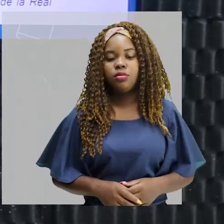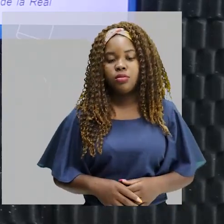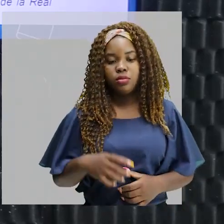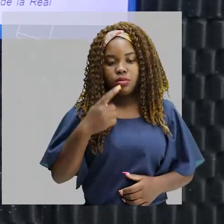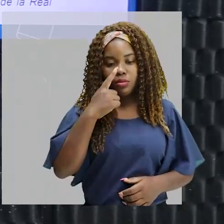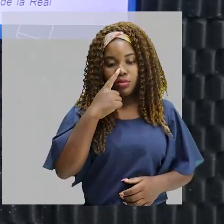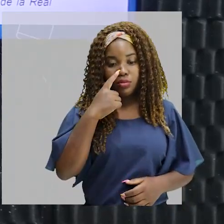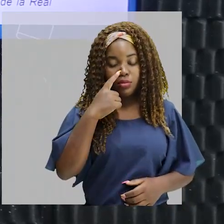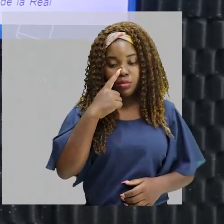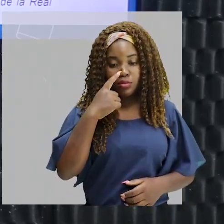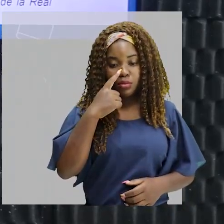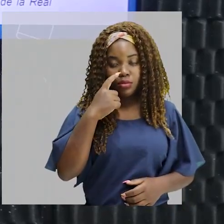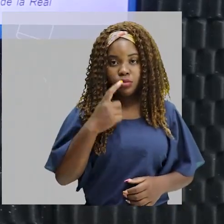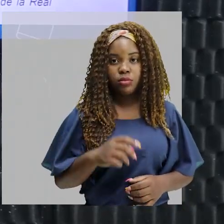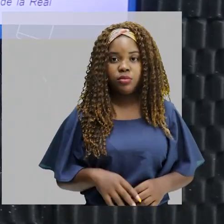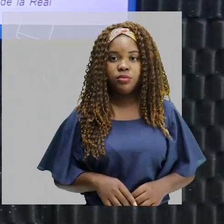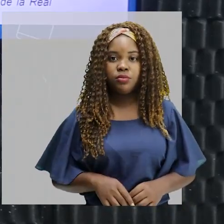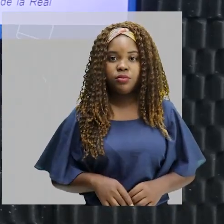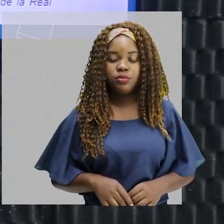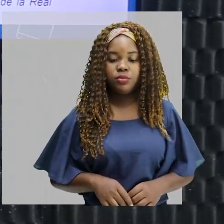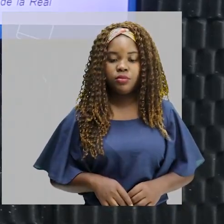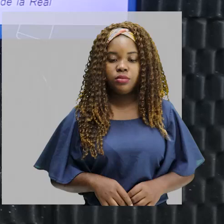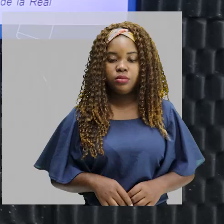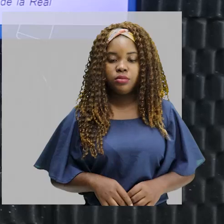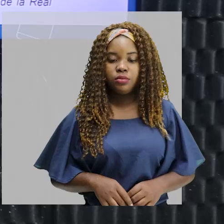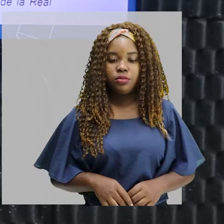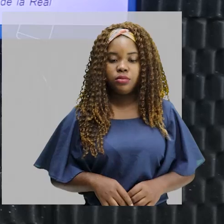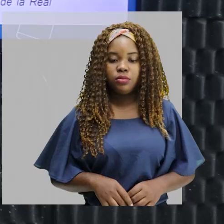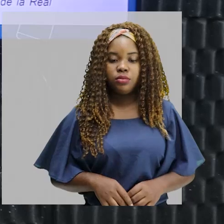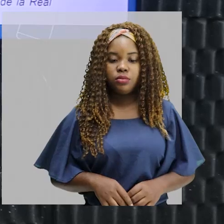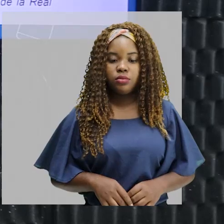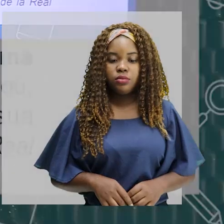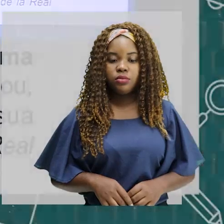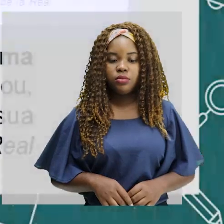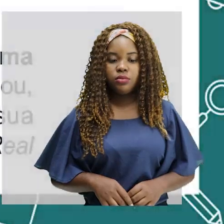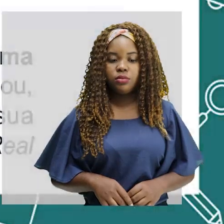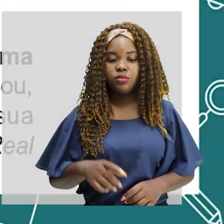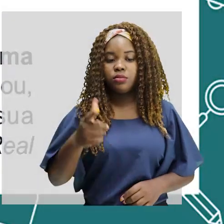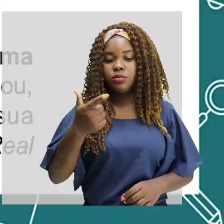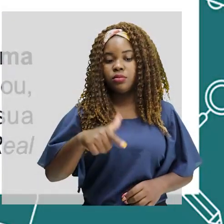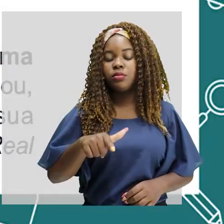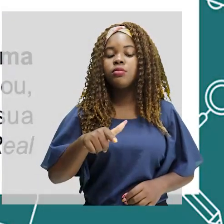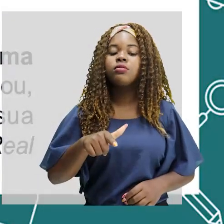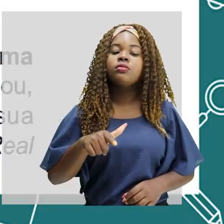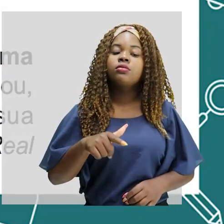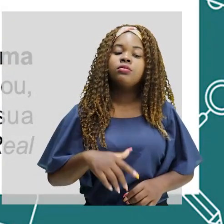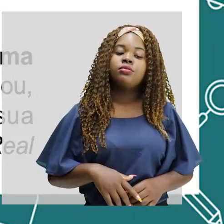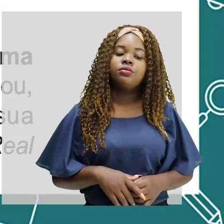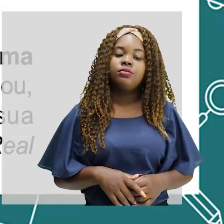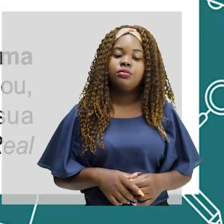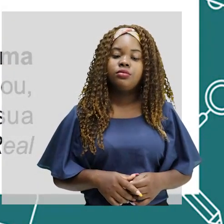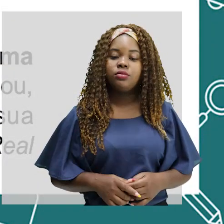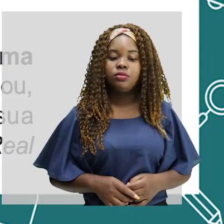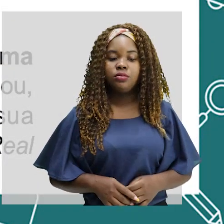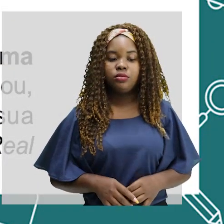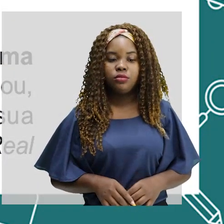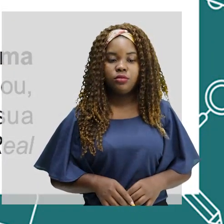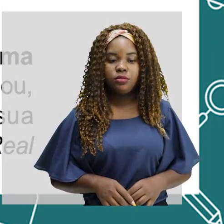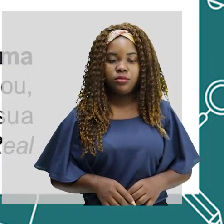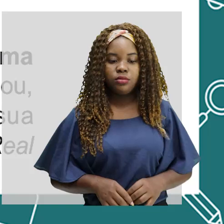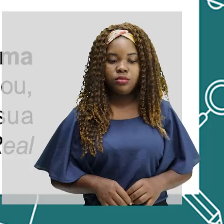tá? Tirar um fonema. No caso, o fonema A. Qualquer também pode ser usado de